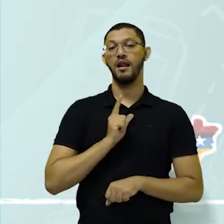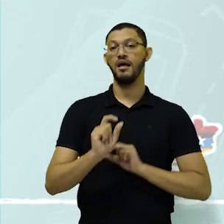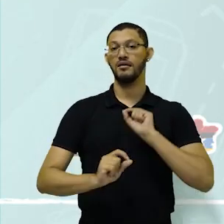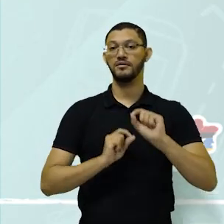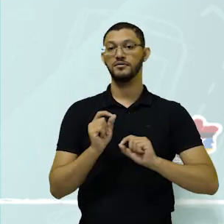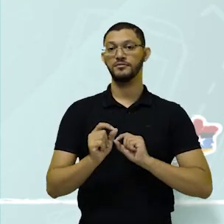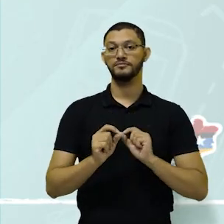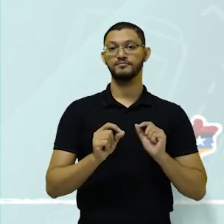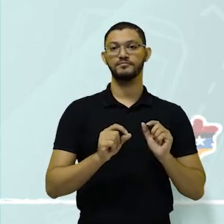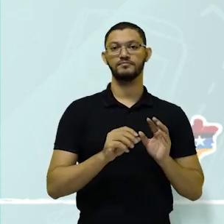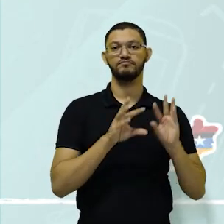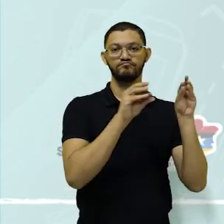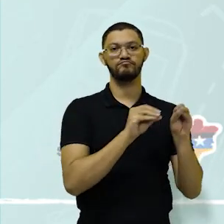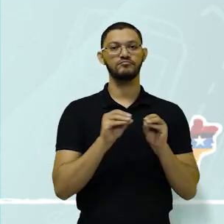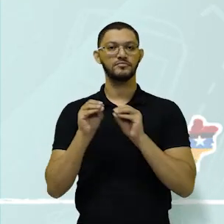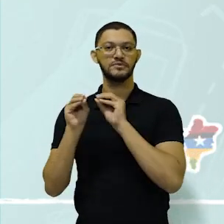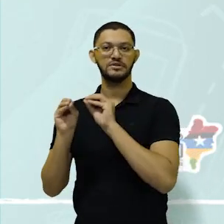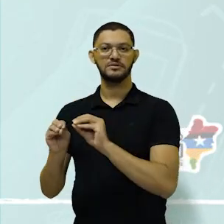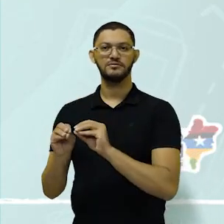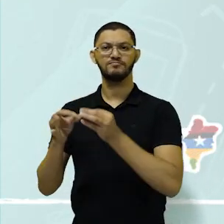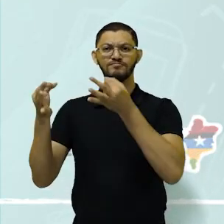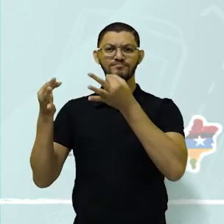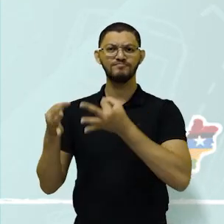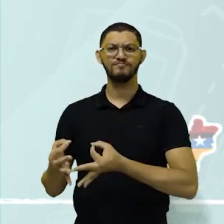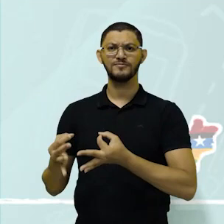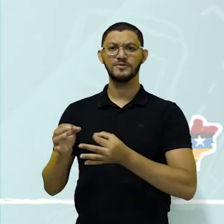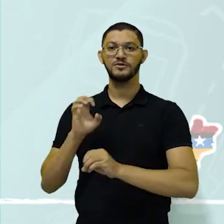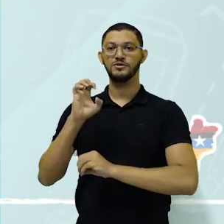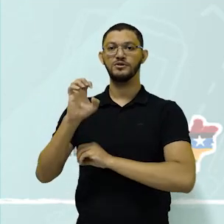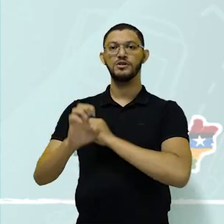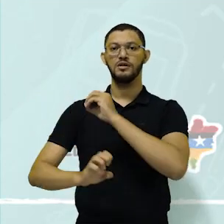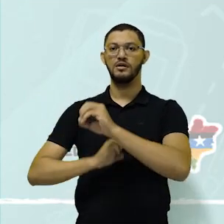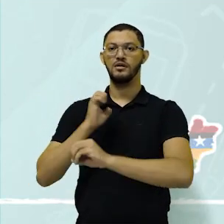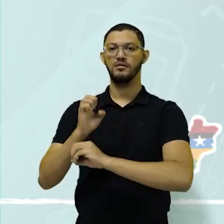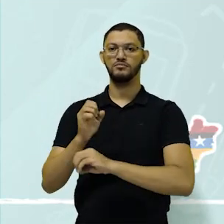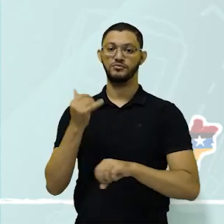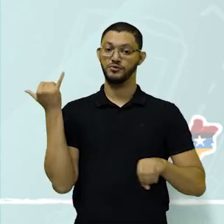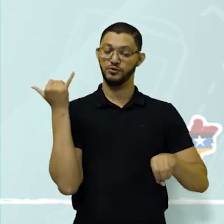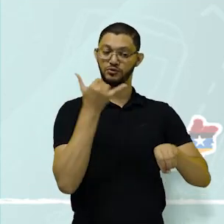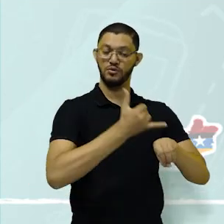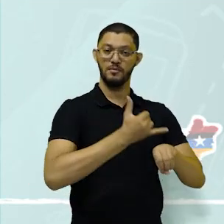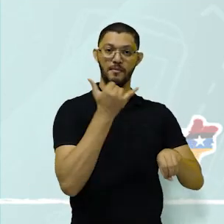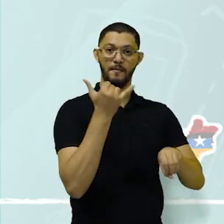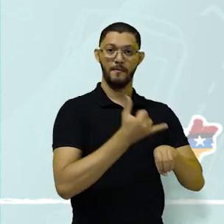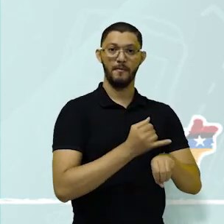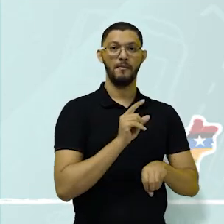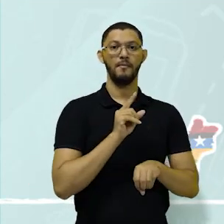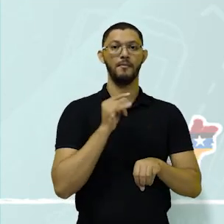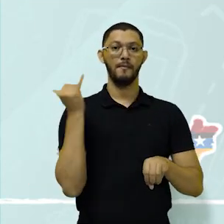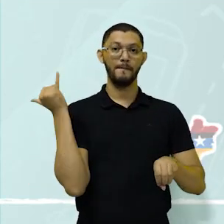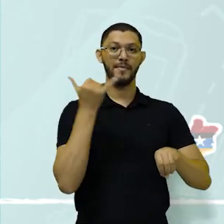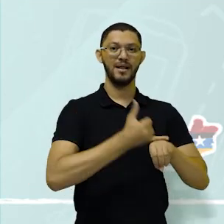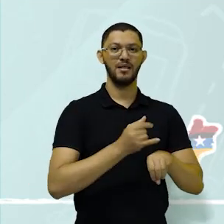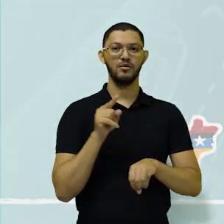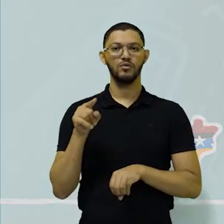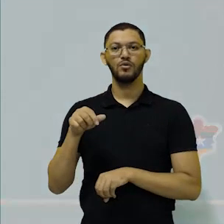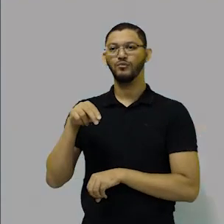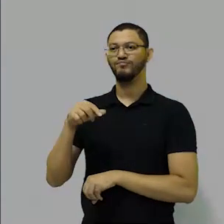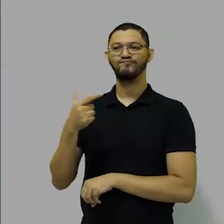uma transferência definitiva de elétrons, né, de um metal para um